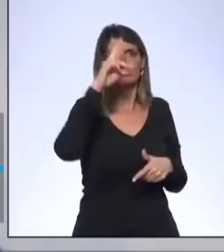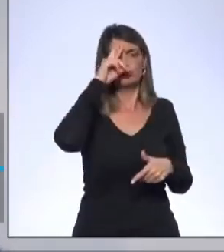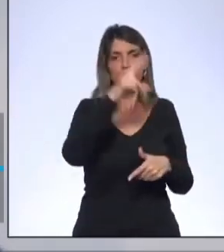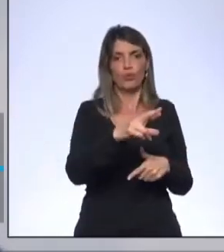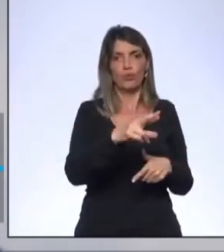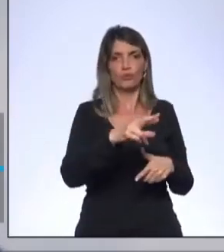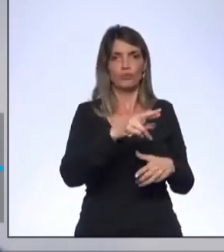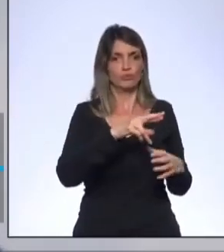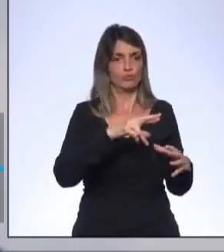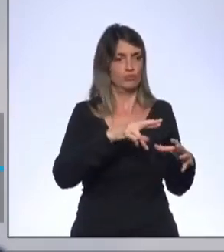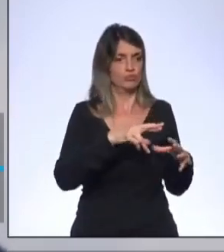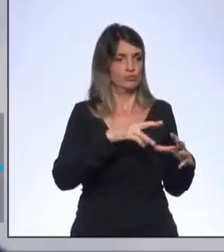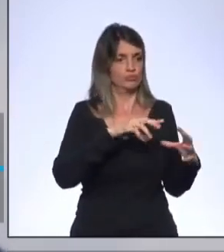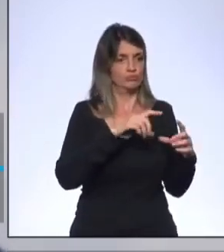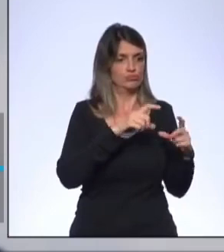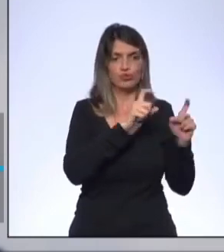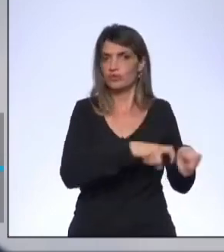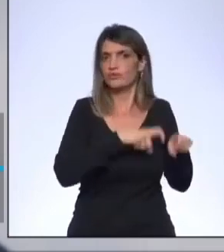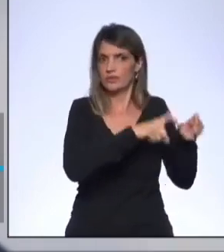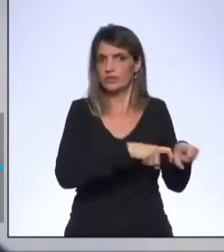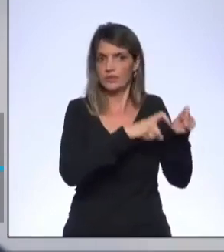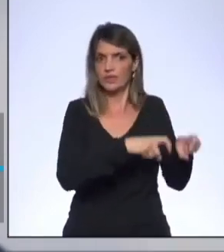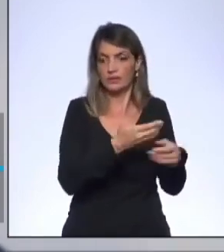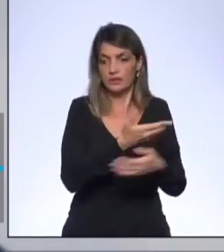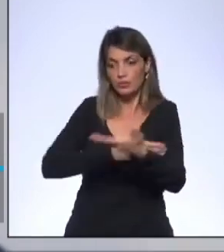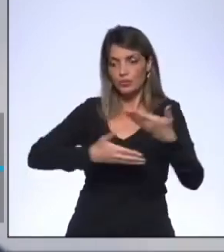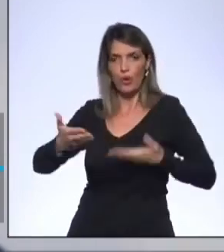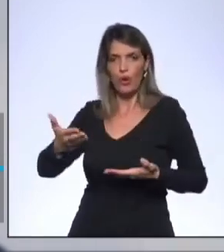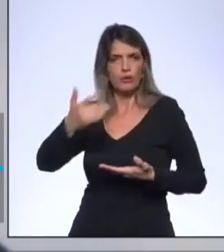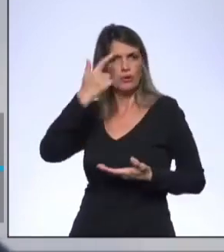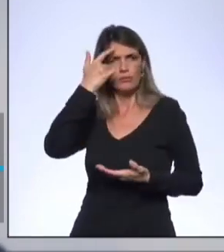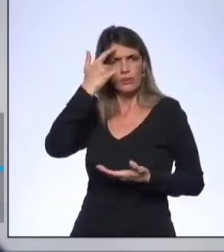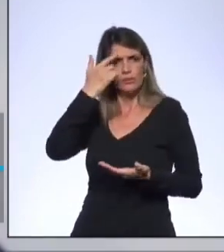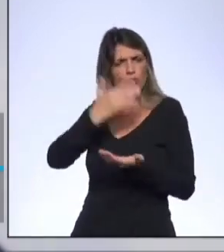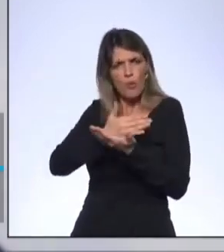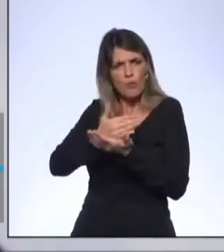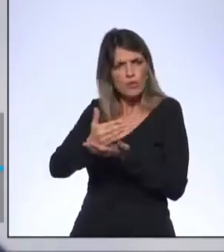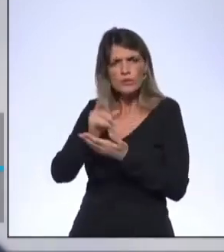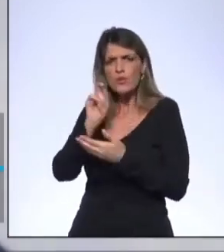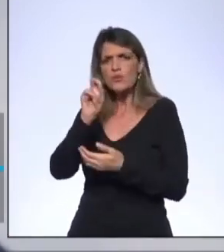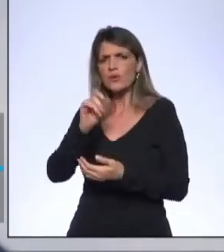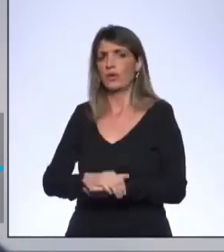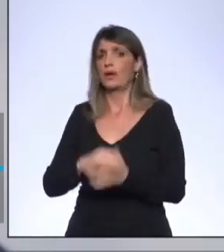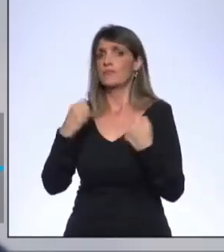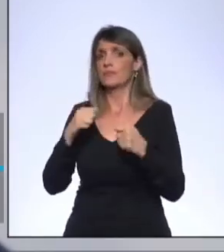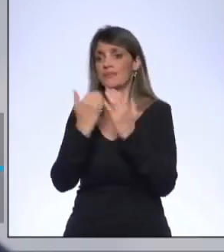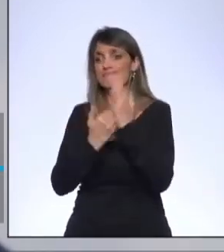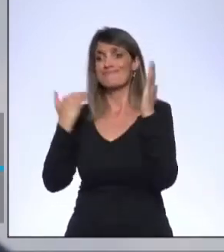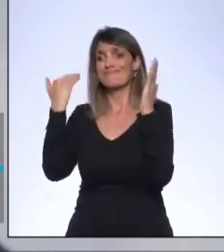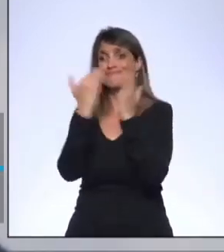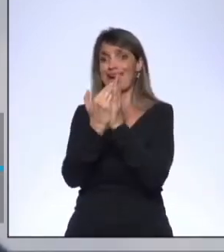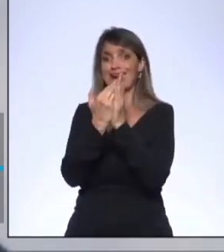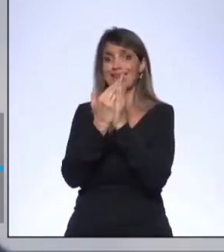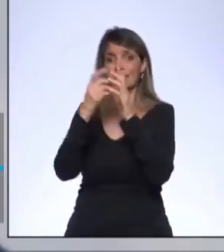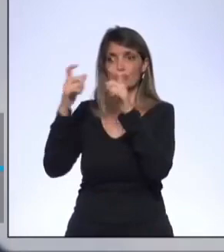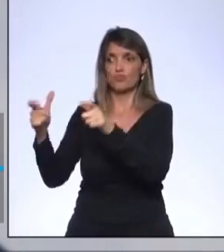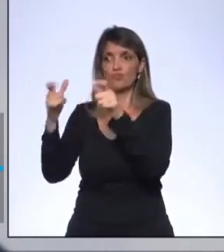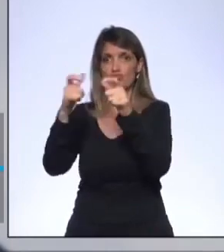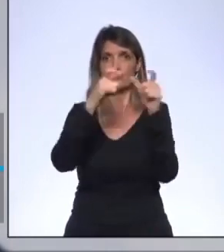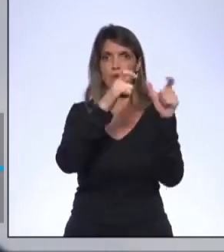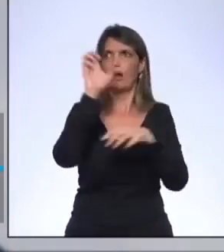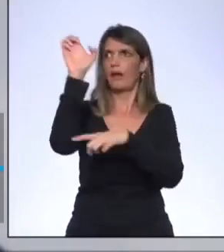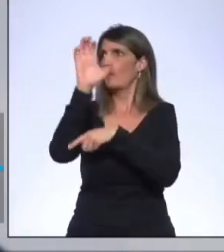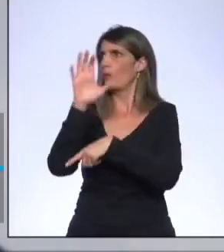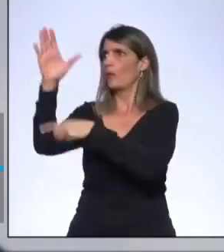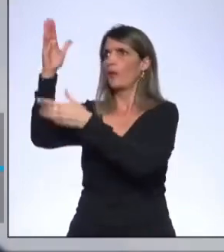de benefícios. Então, o que eles começaram a pensar? Precisamos de mais terras. A Europa já está